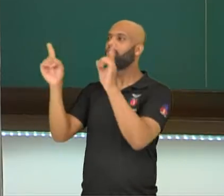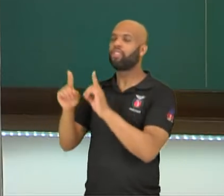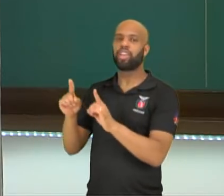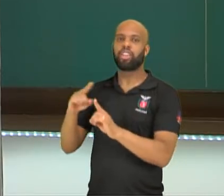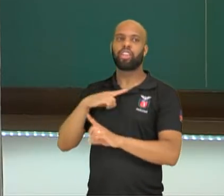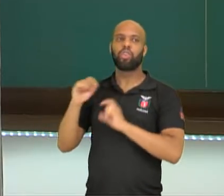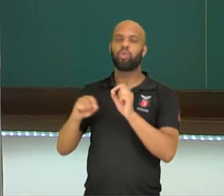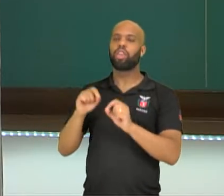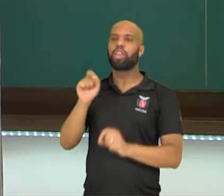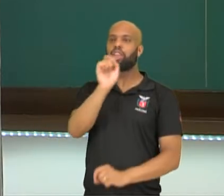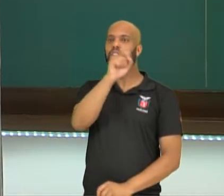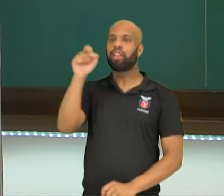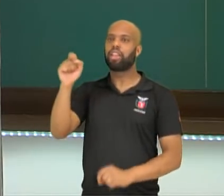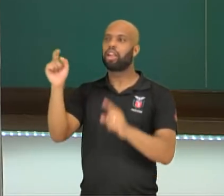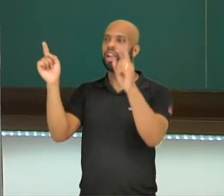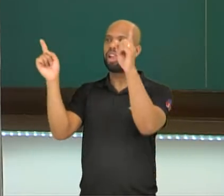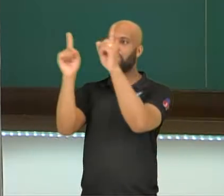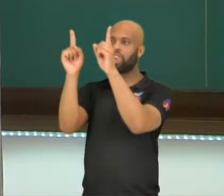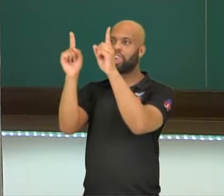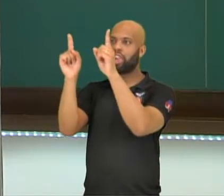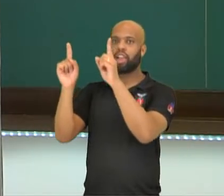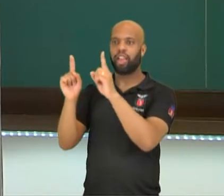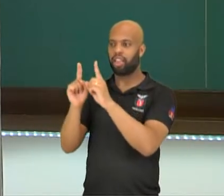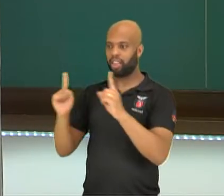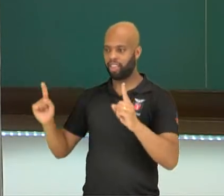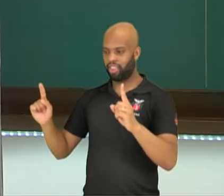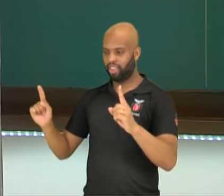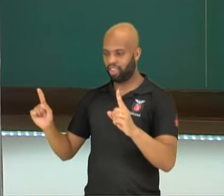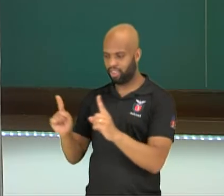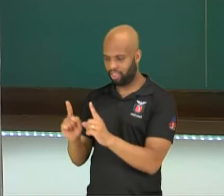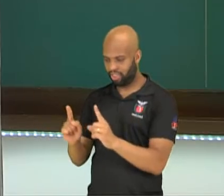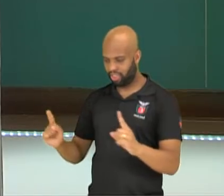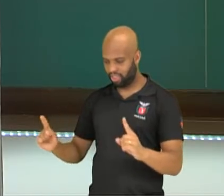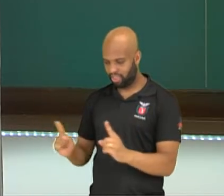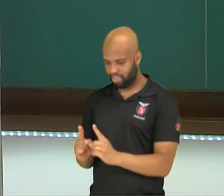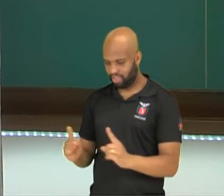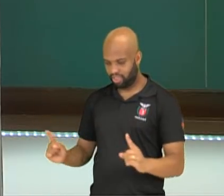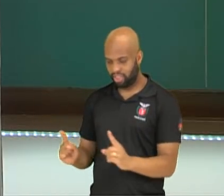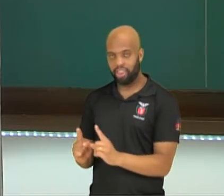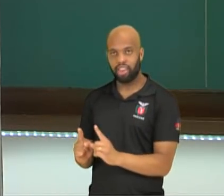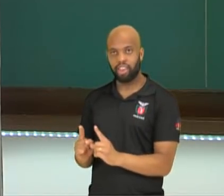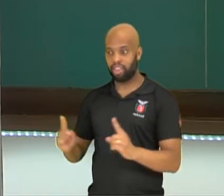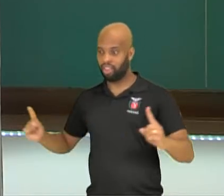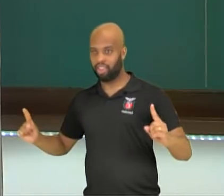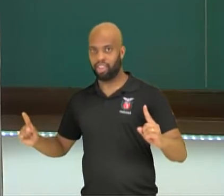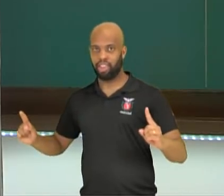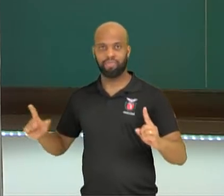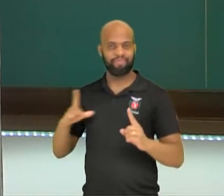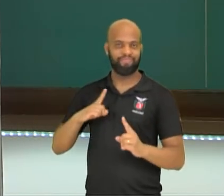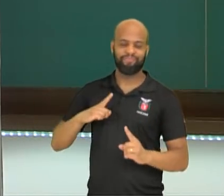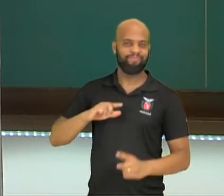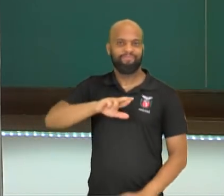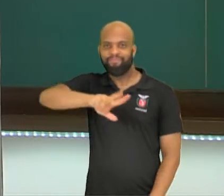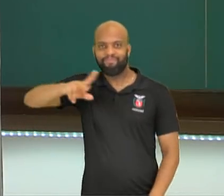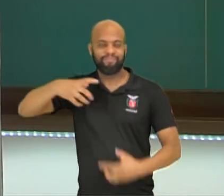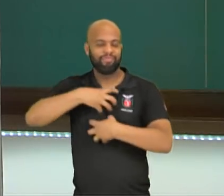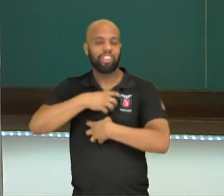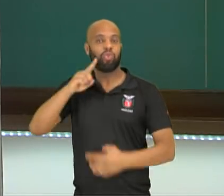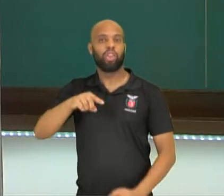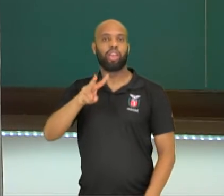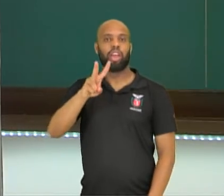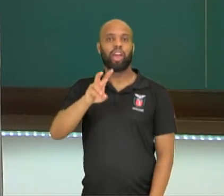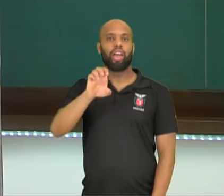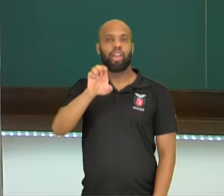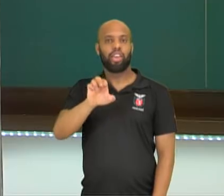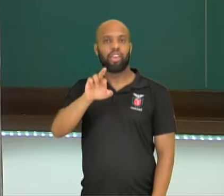linha fragmentada, escrita em versos. Às vezes, em um verso tem uma palavra, ou duas, ou três, ou 10, não sei,